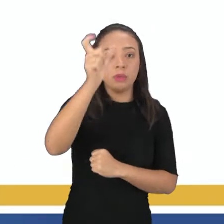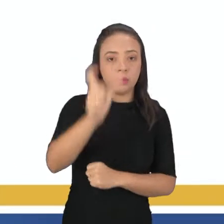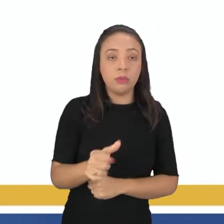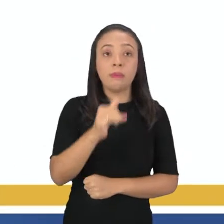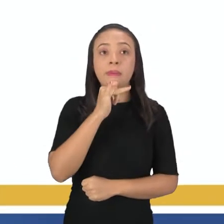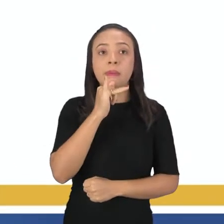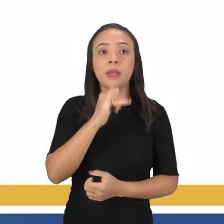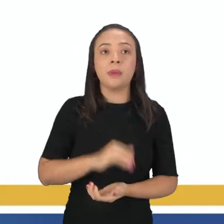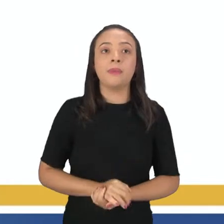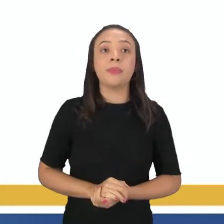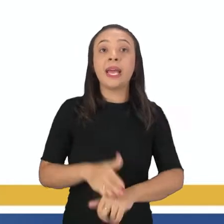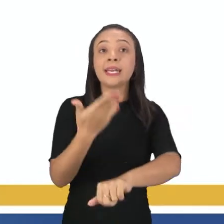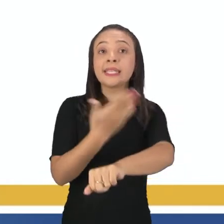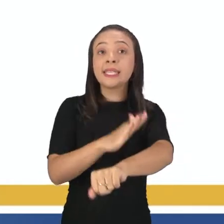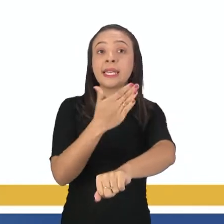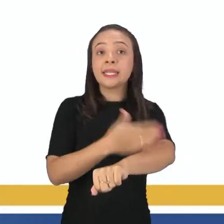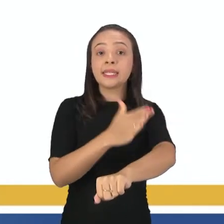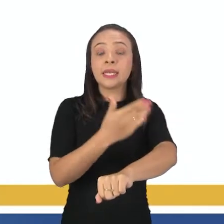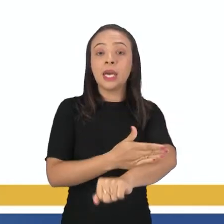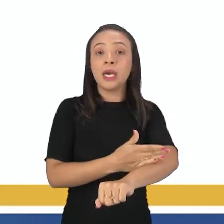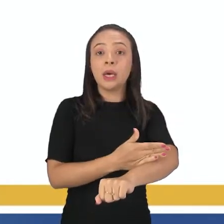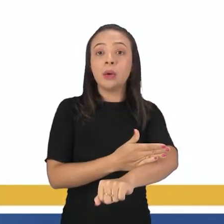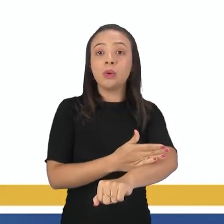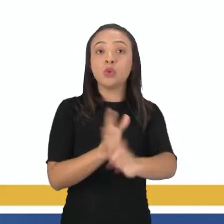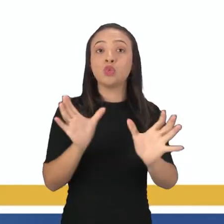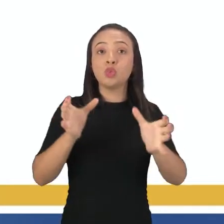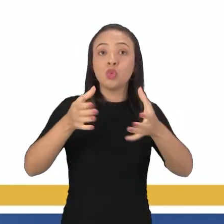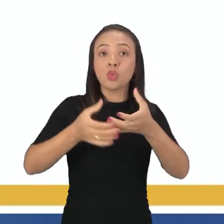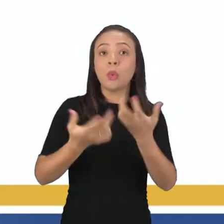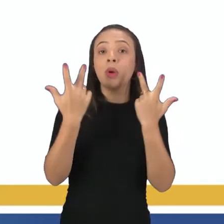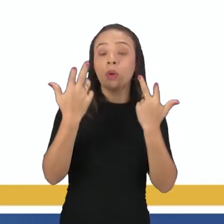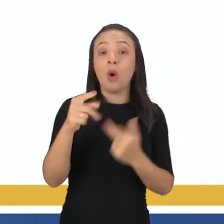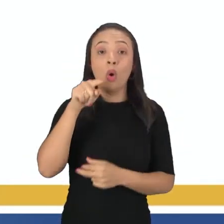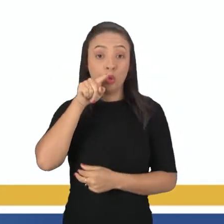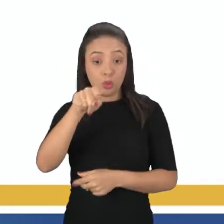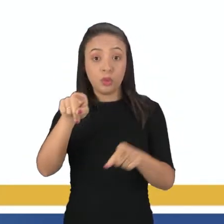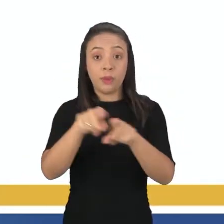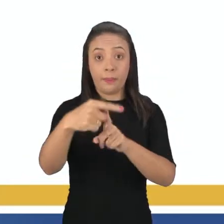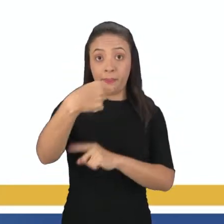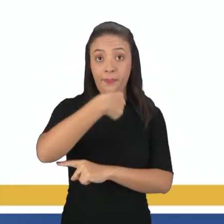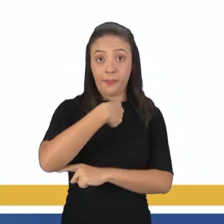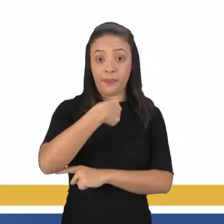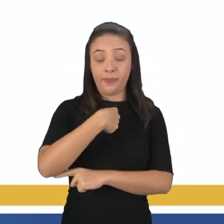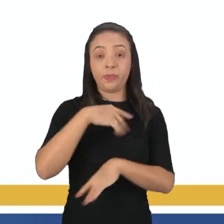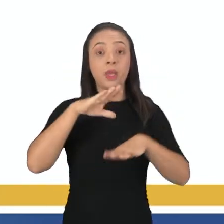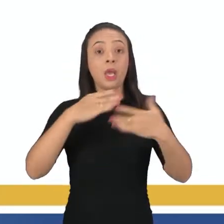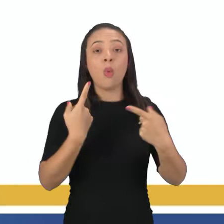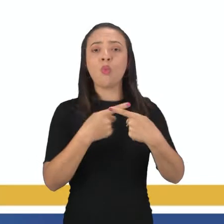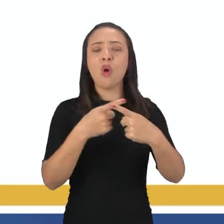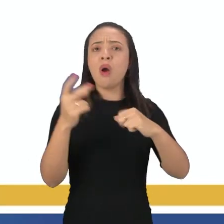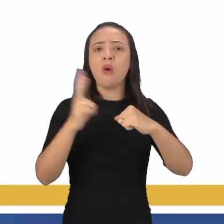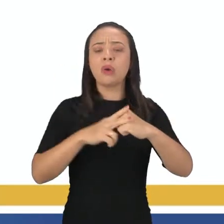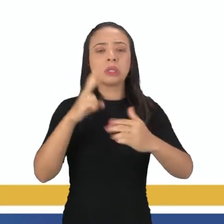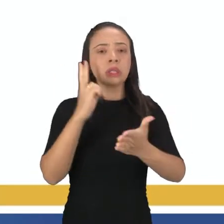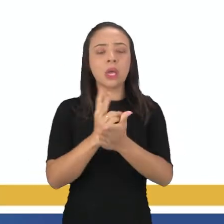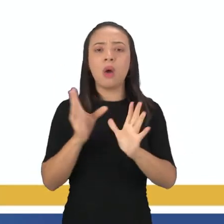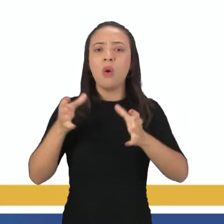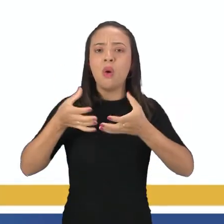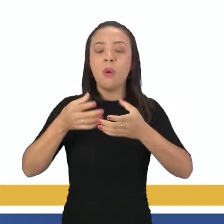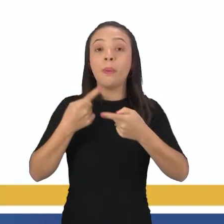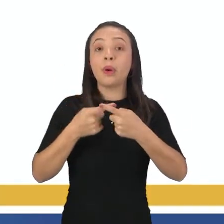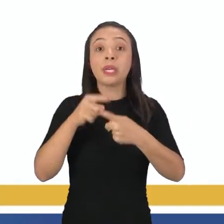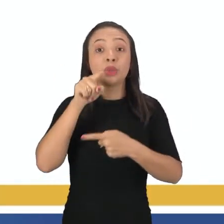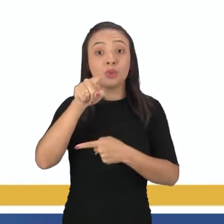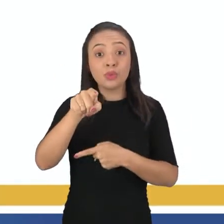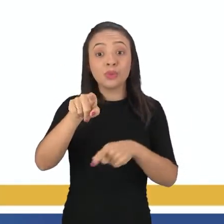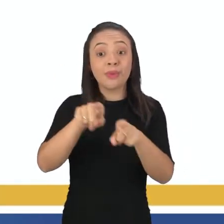Exemplos. Treinamos no mesmo time, tu e eu. Então, por que o verbo fica no plural? Porque é tu